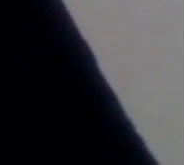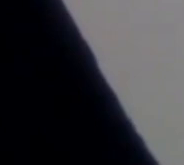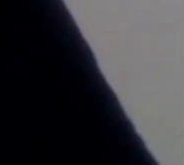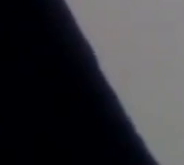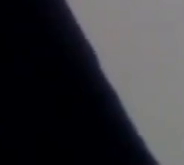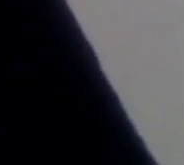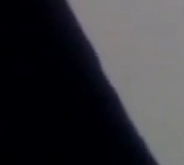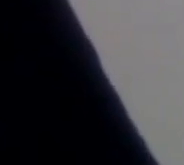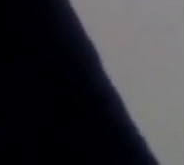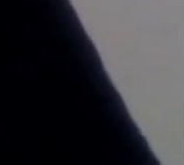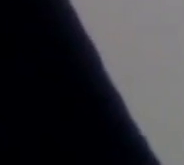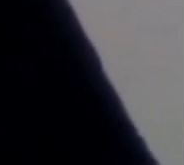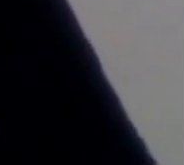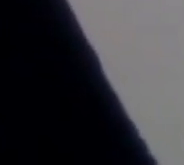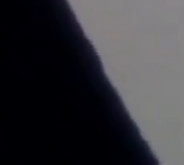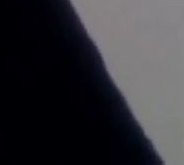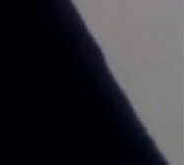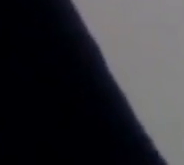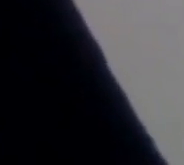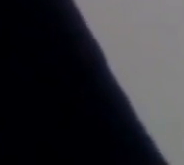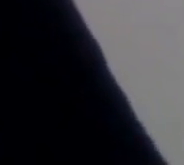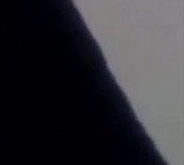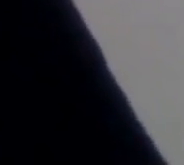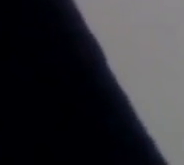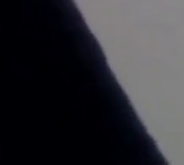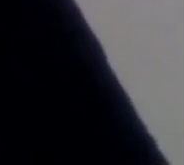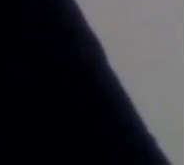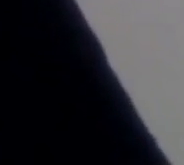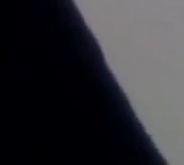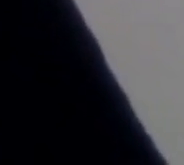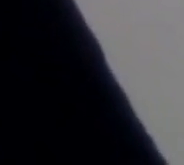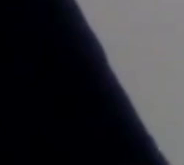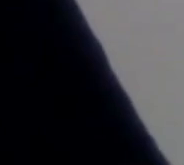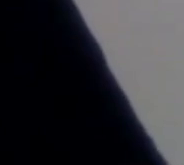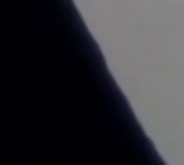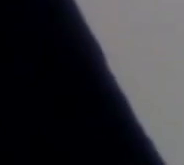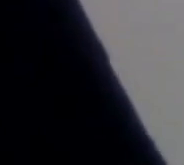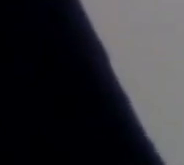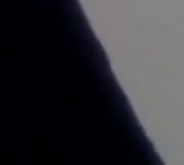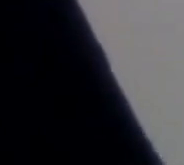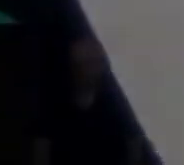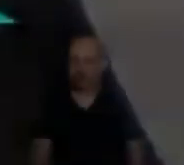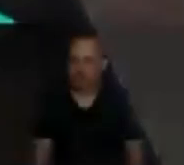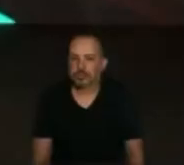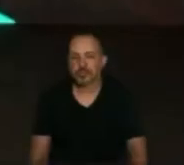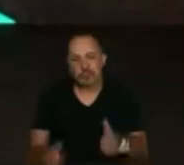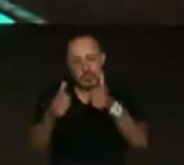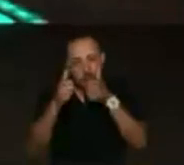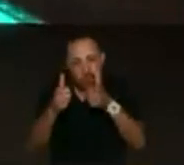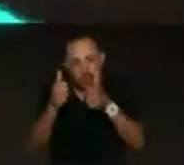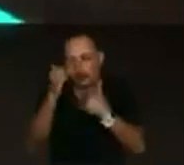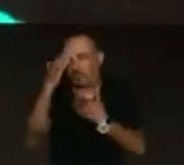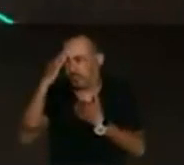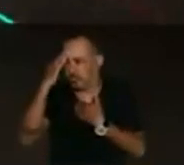e para toda a turma envolvida. Eu achei que foi bem bacana, bem organizado e show de bola. Valeu, Branda.